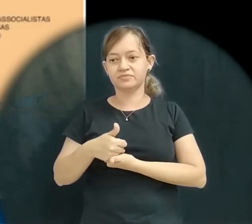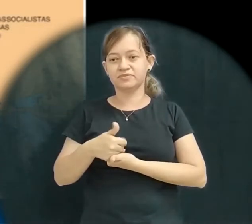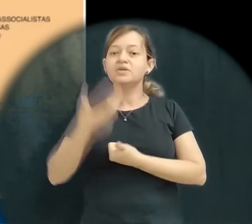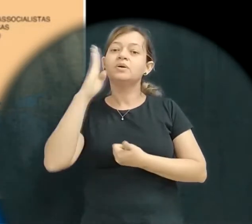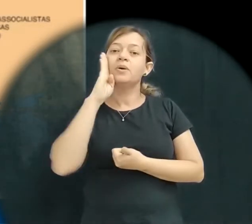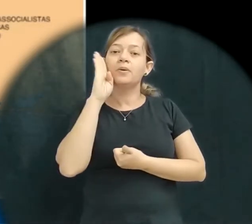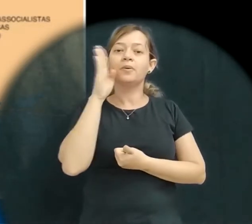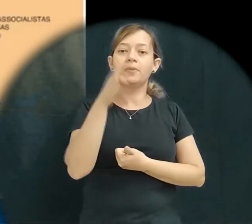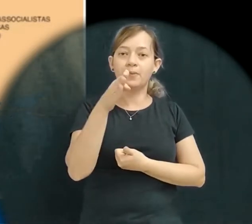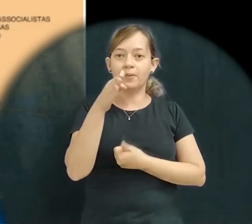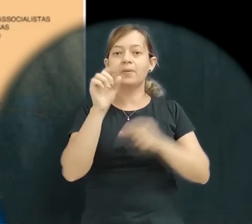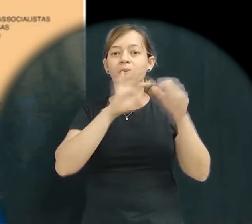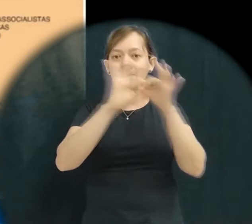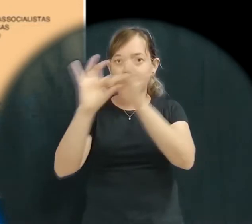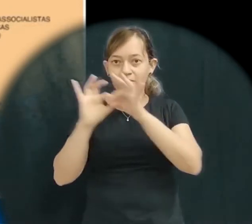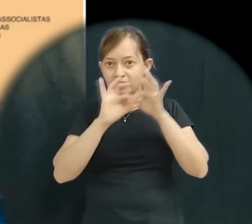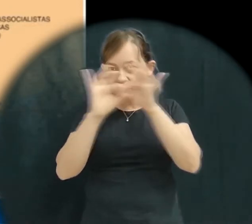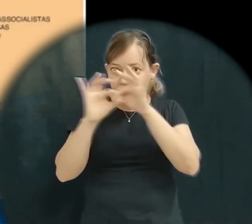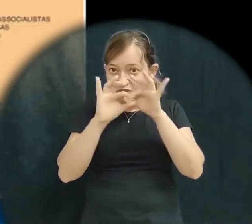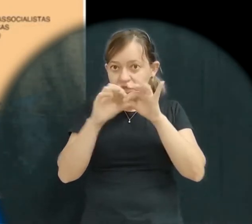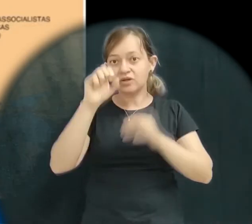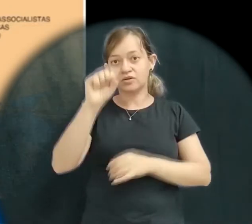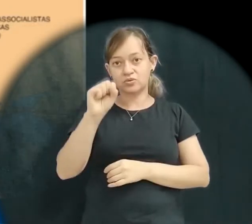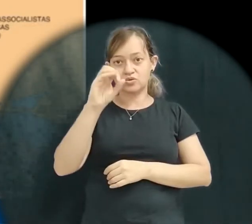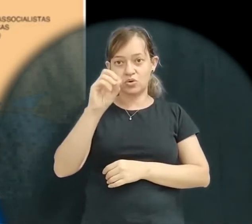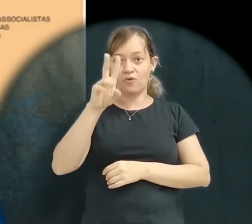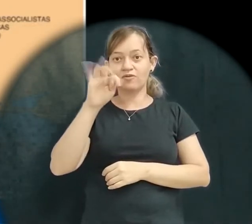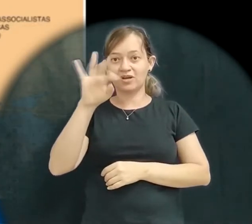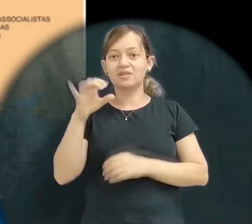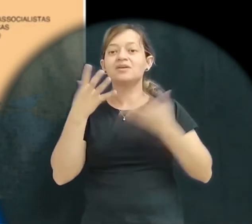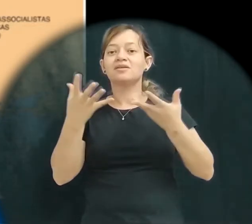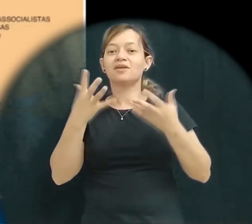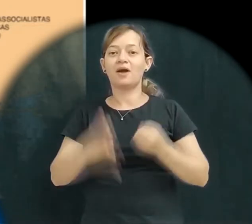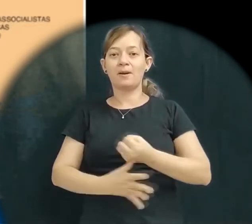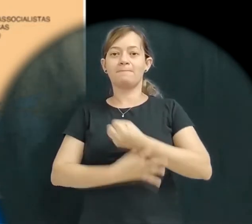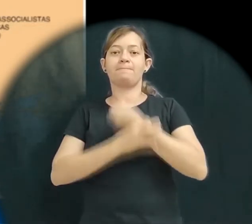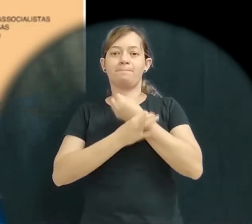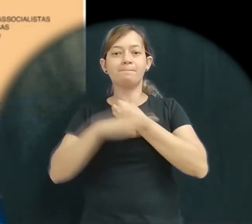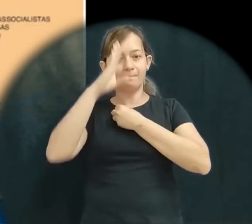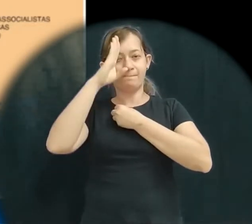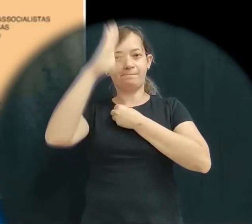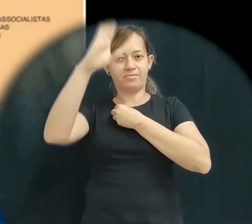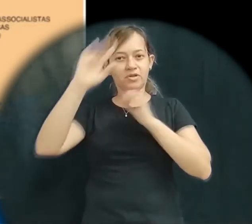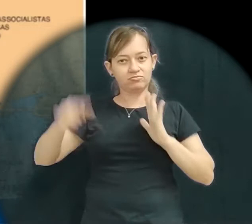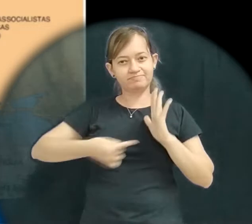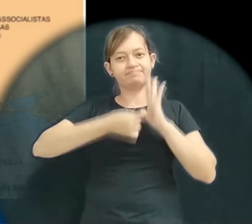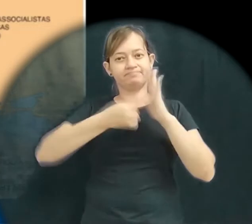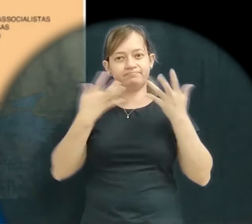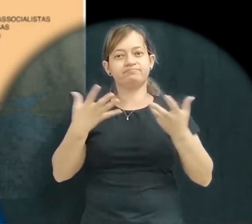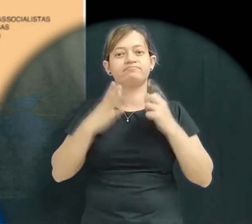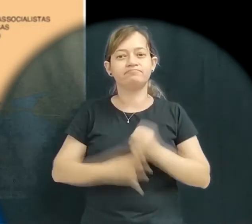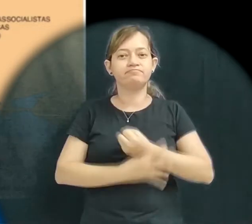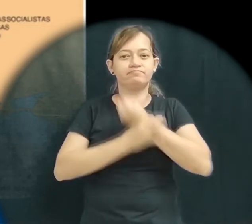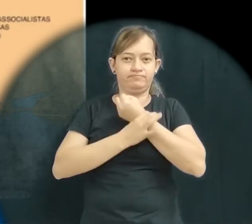o objetivo da União Soviética era criar uma maior segurança para si. O objetivo principal era ter segurança, e para